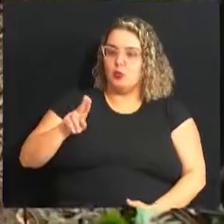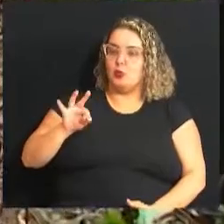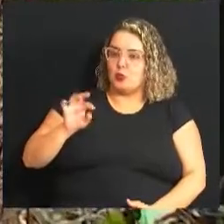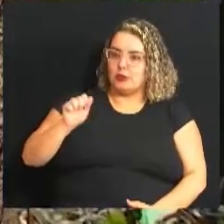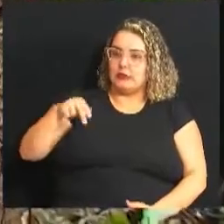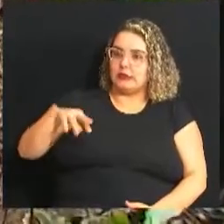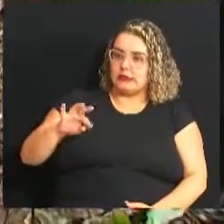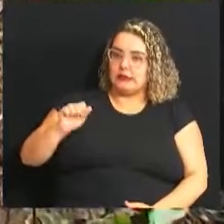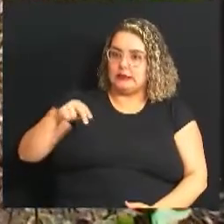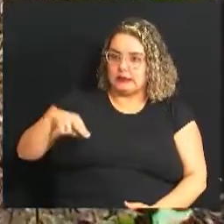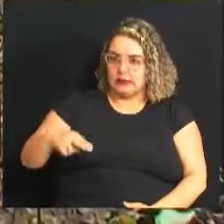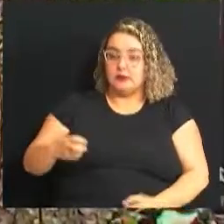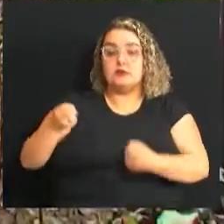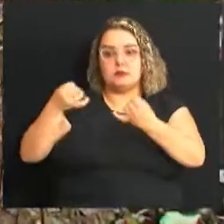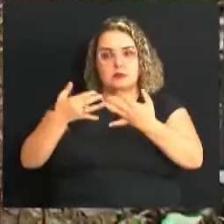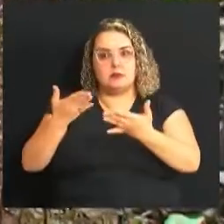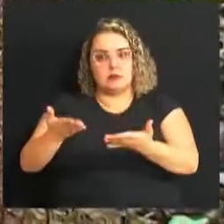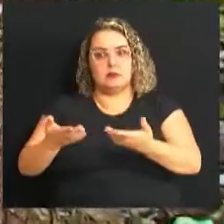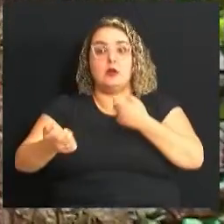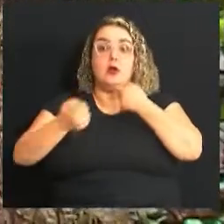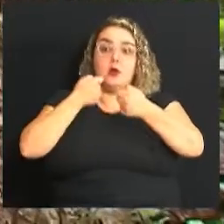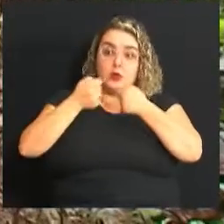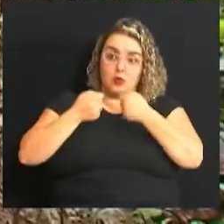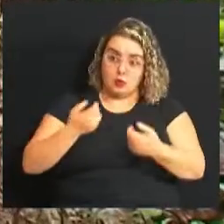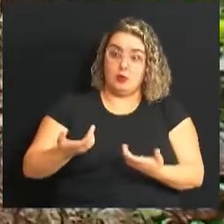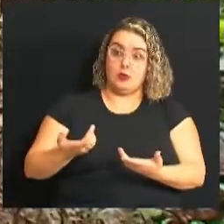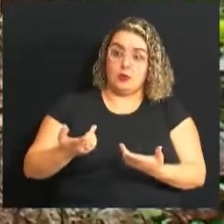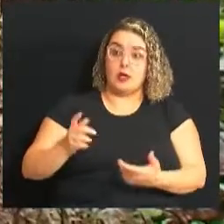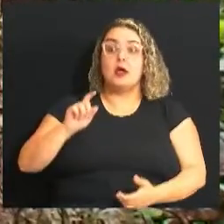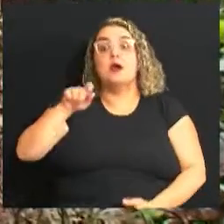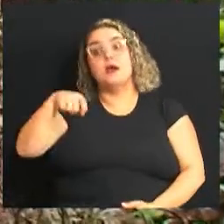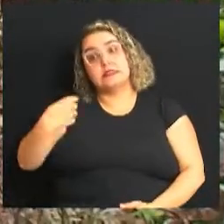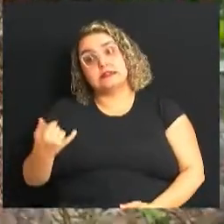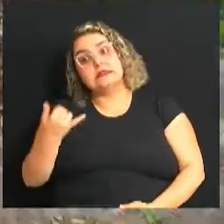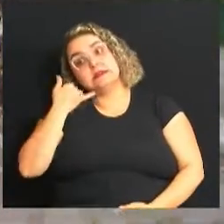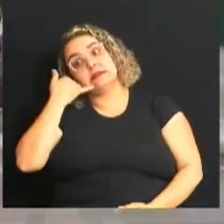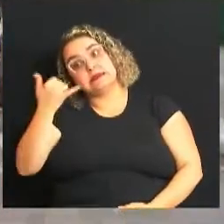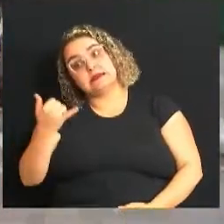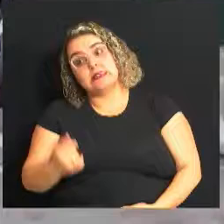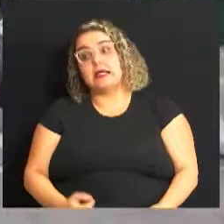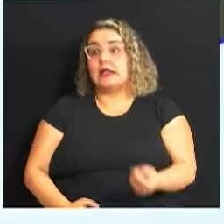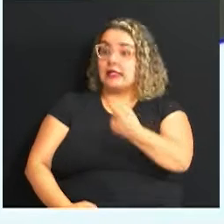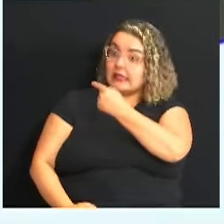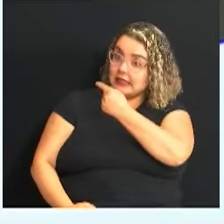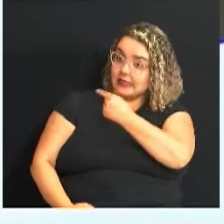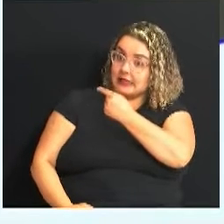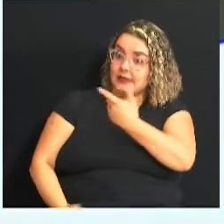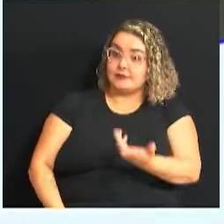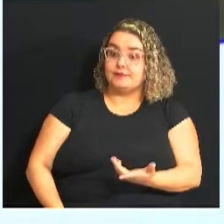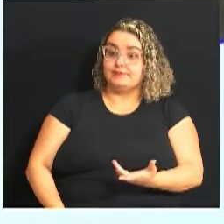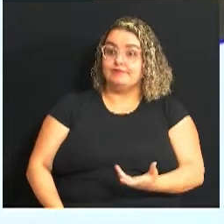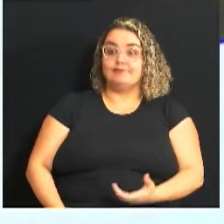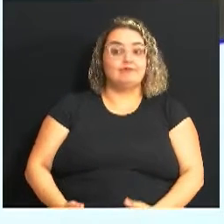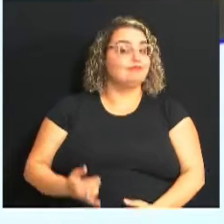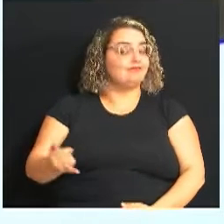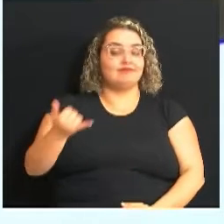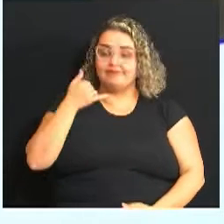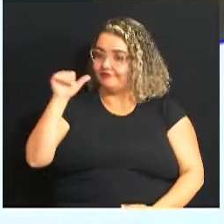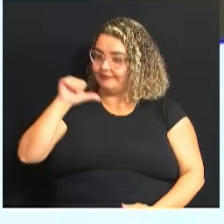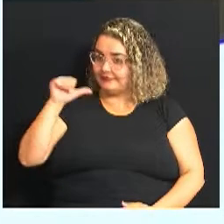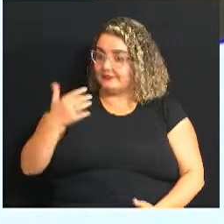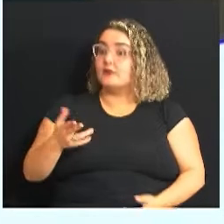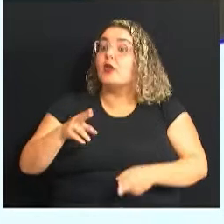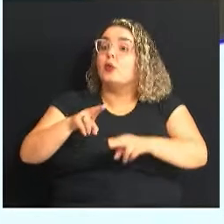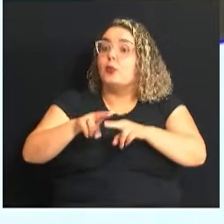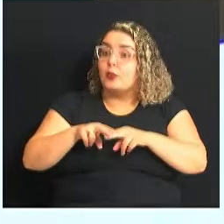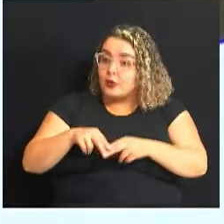tá lá. Para fazer esse ao vivo, a gente depende de sinal de celular. E lá dentro, o celular não estava pegando muito bem. Por isso a